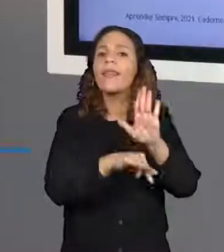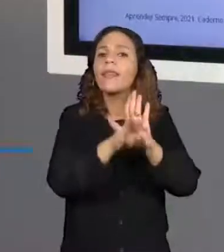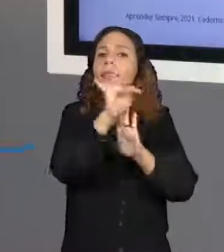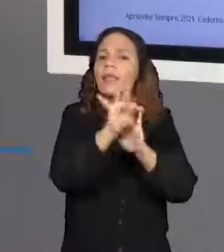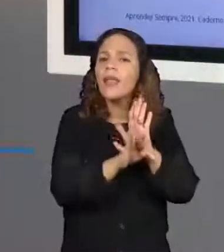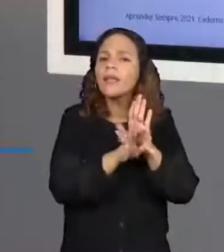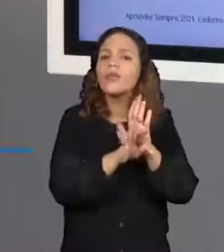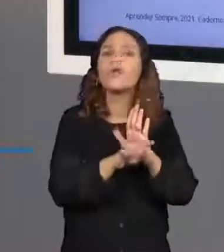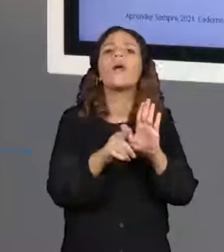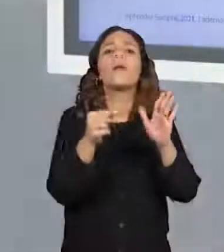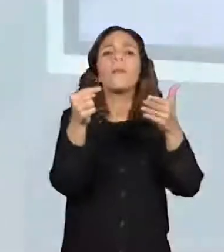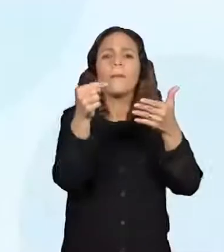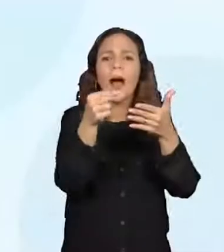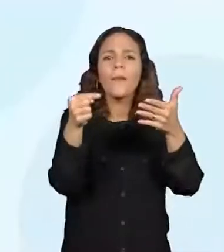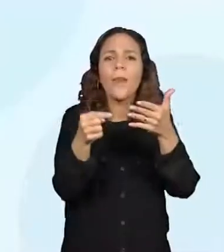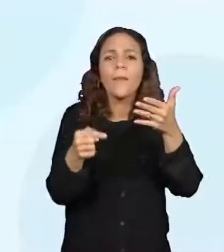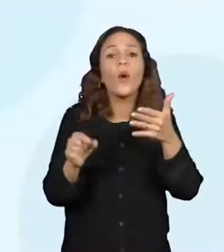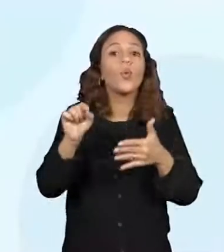vamos lá.